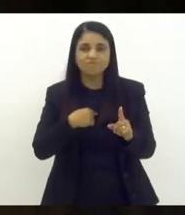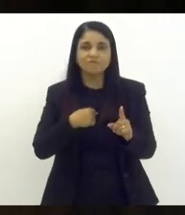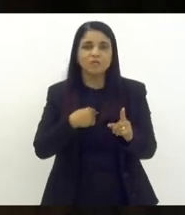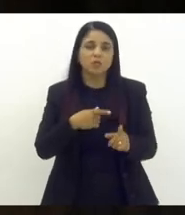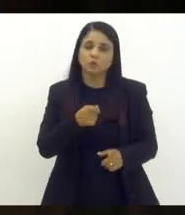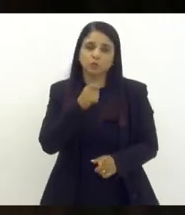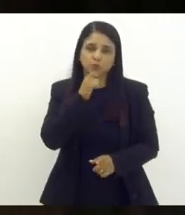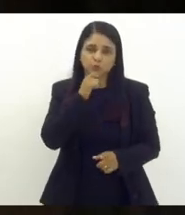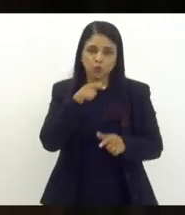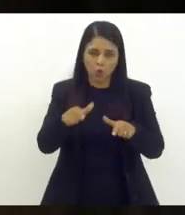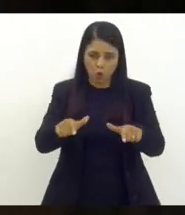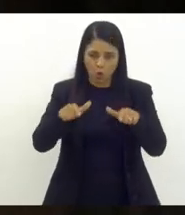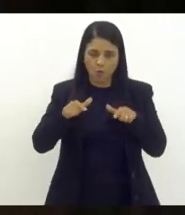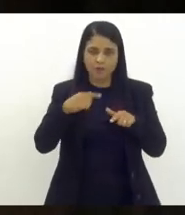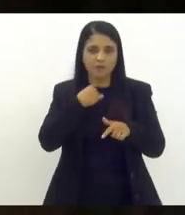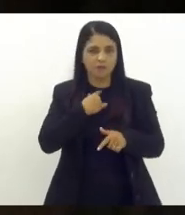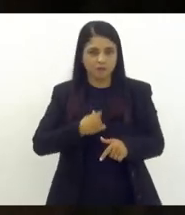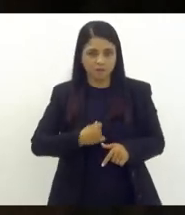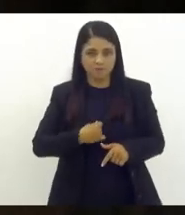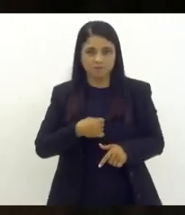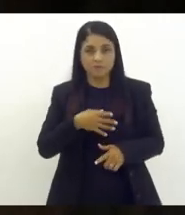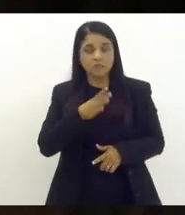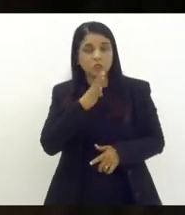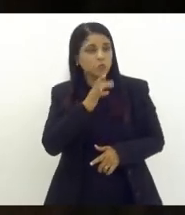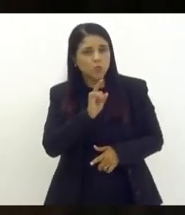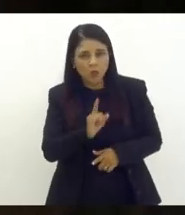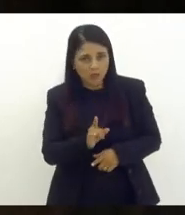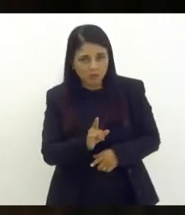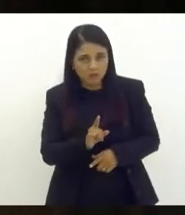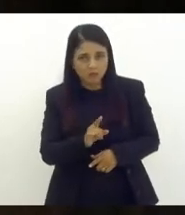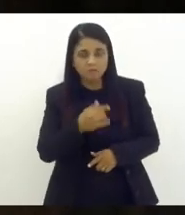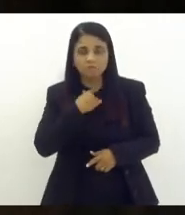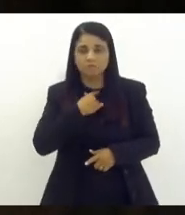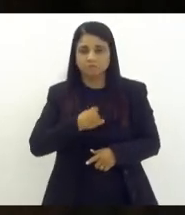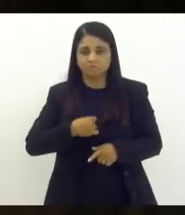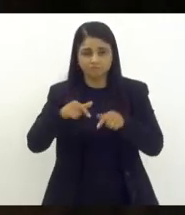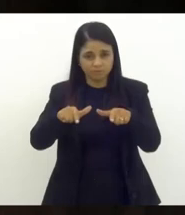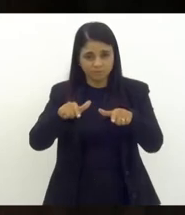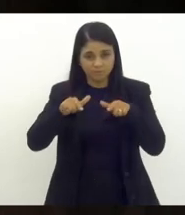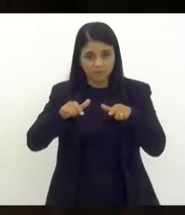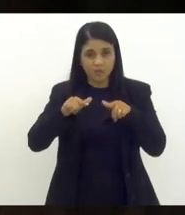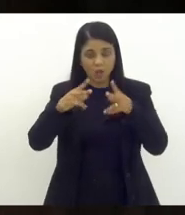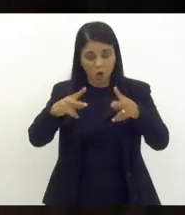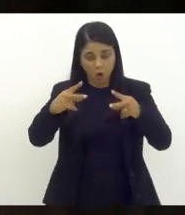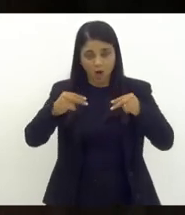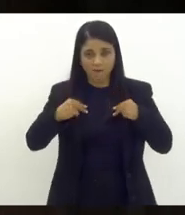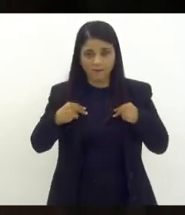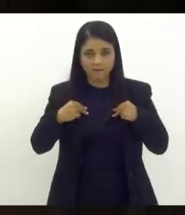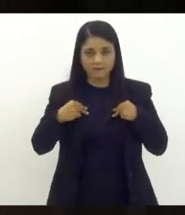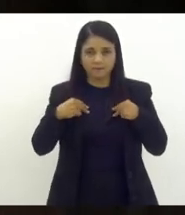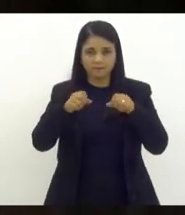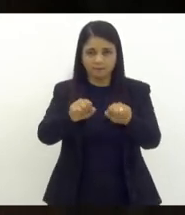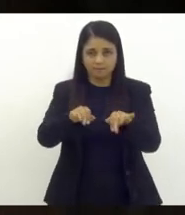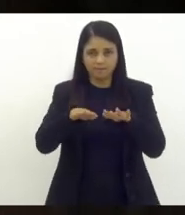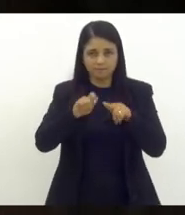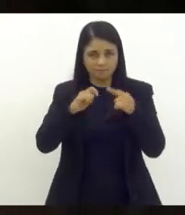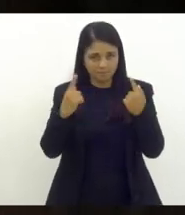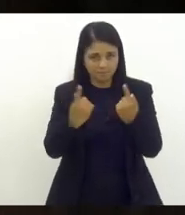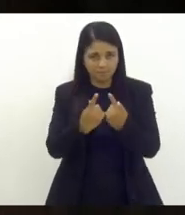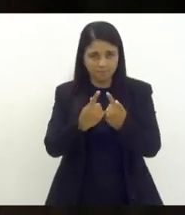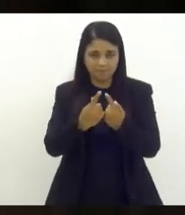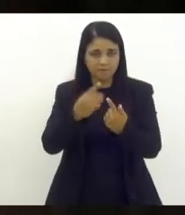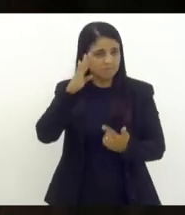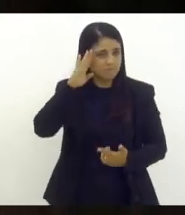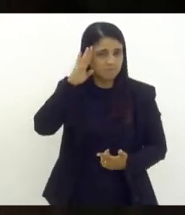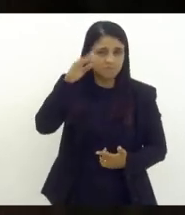e da medalha Tira Dentes para quem não conhece a medalha Tiradentes é a maior honraria desta casa e